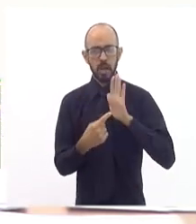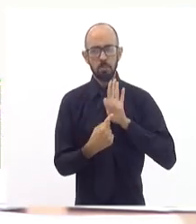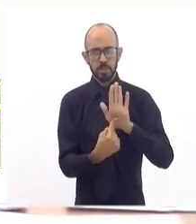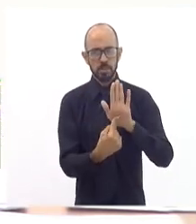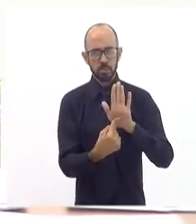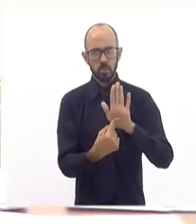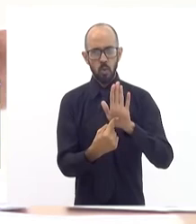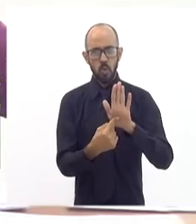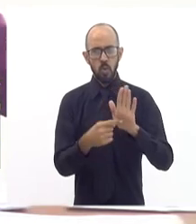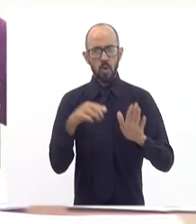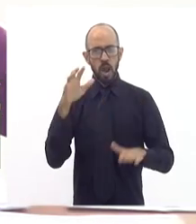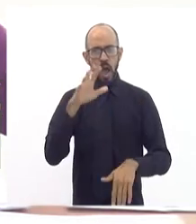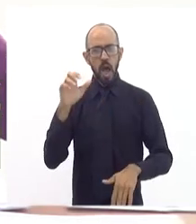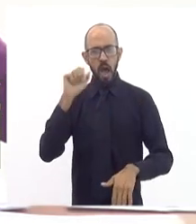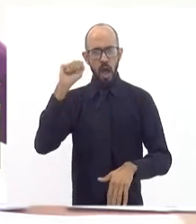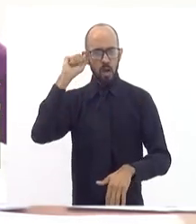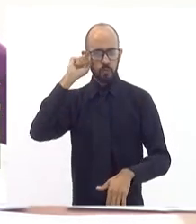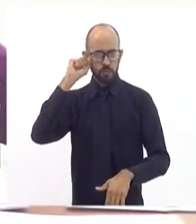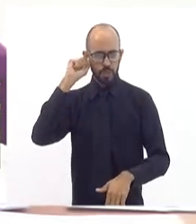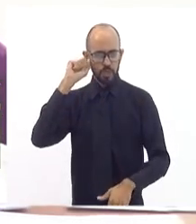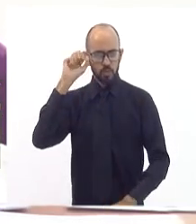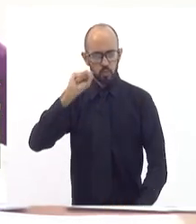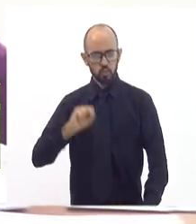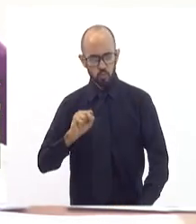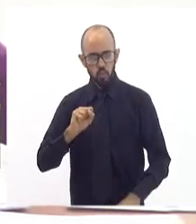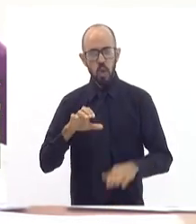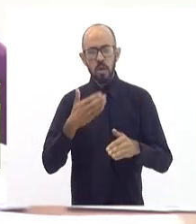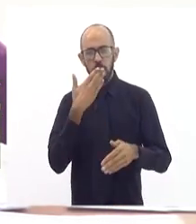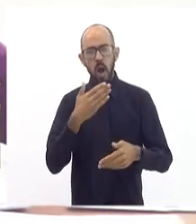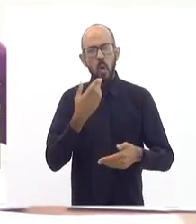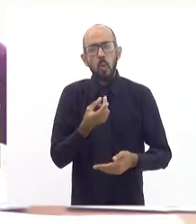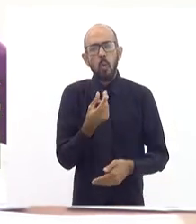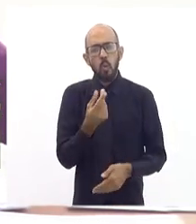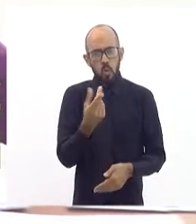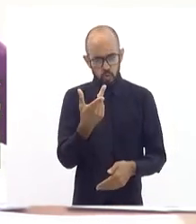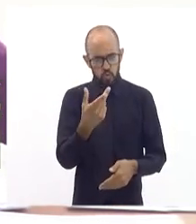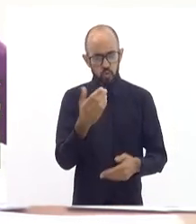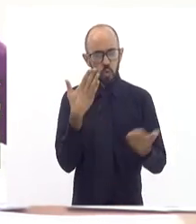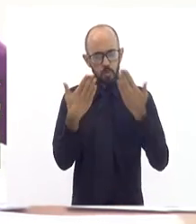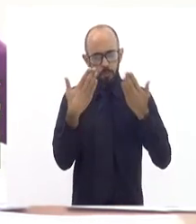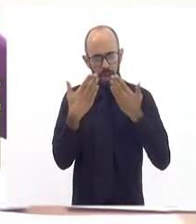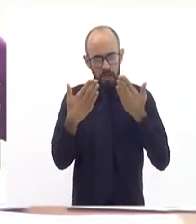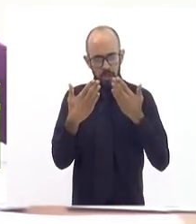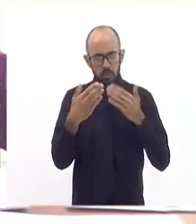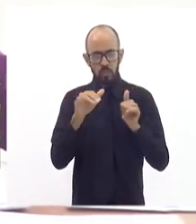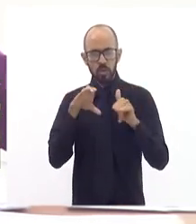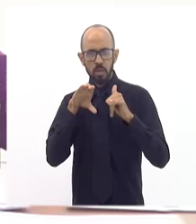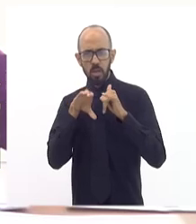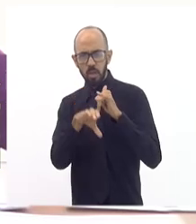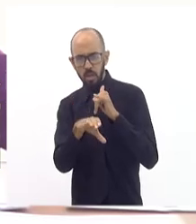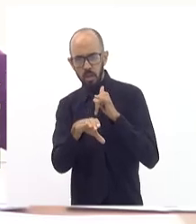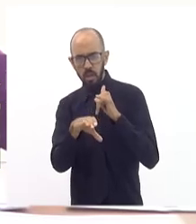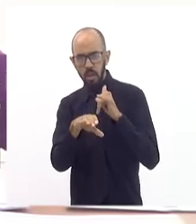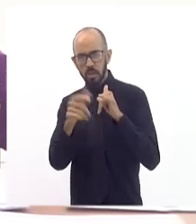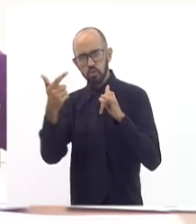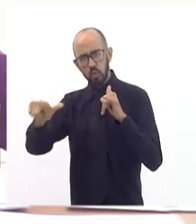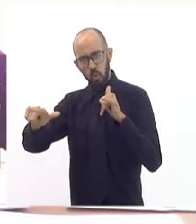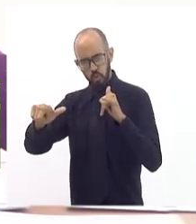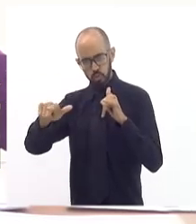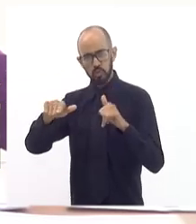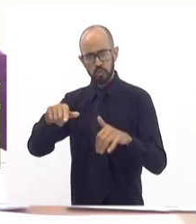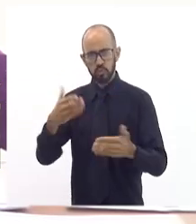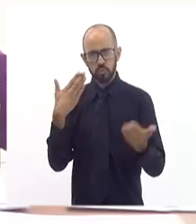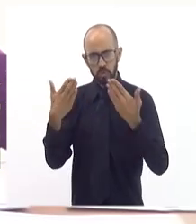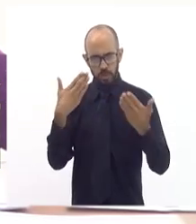Sul e qual será o custo da energia gerada em comparação com as usinas termelétricas tradicionais e quais são os